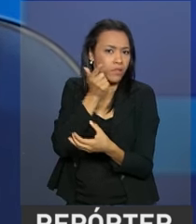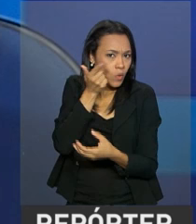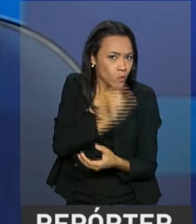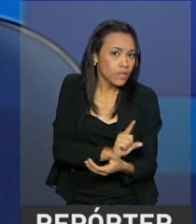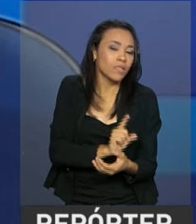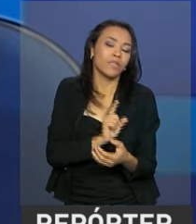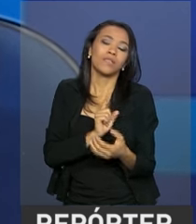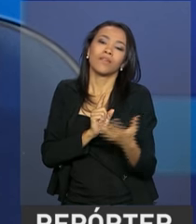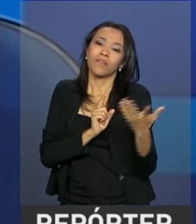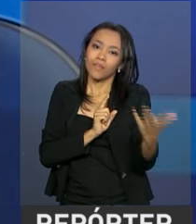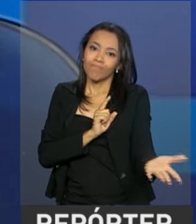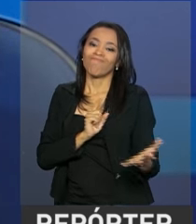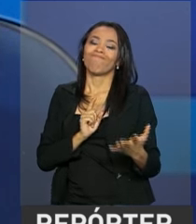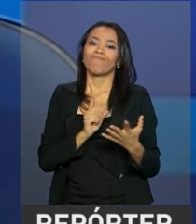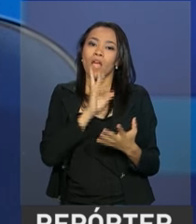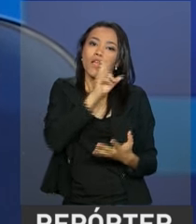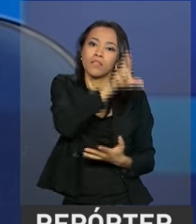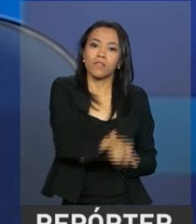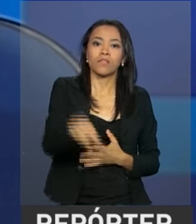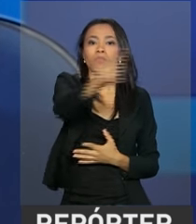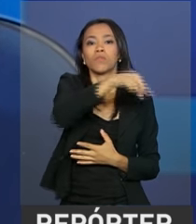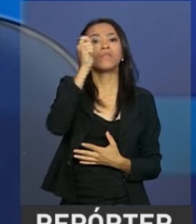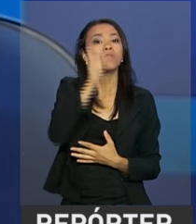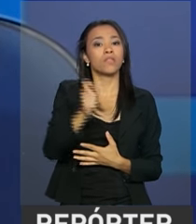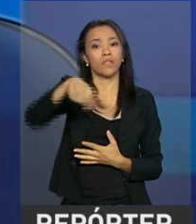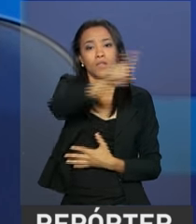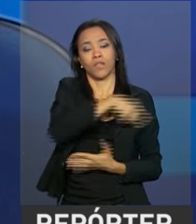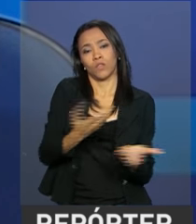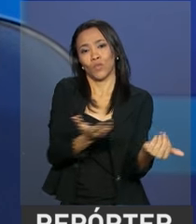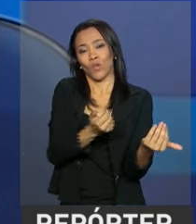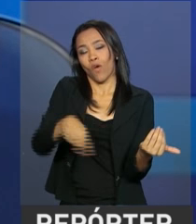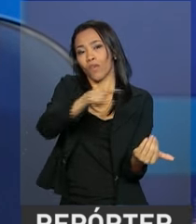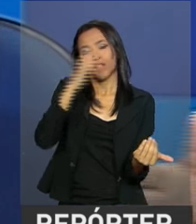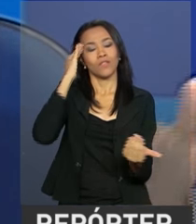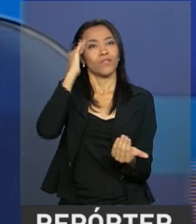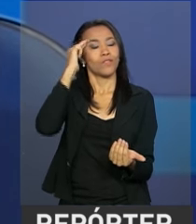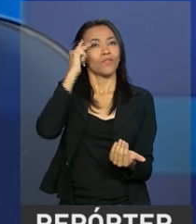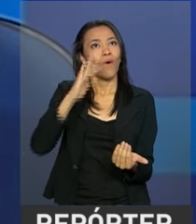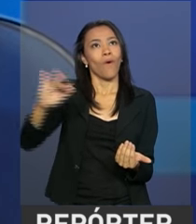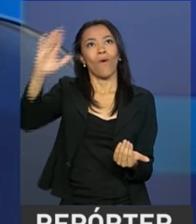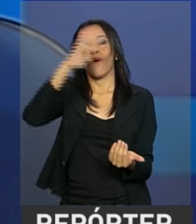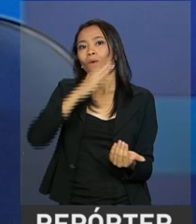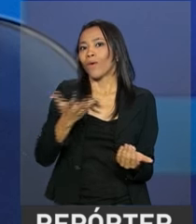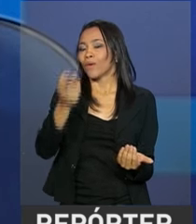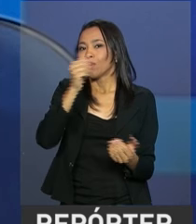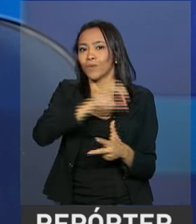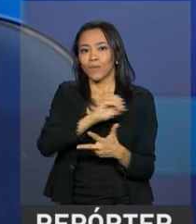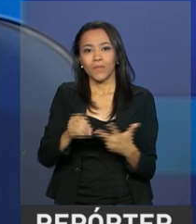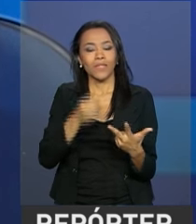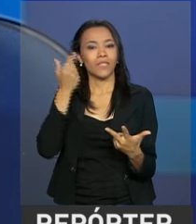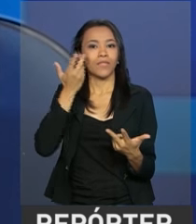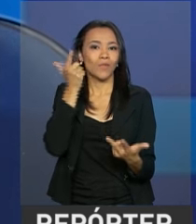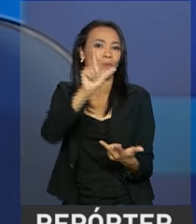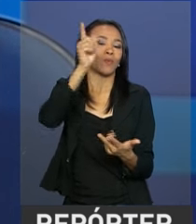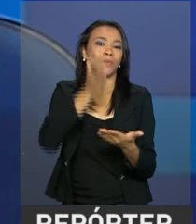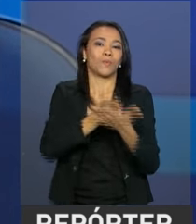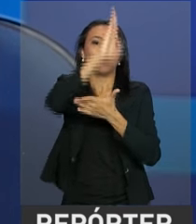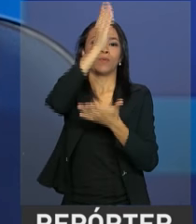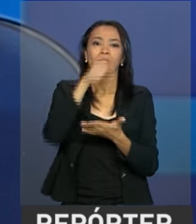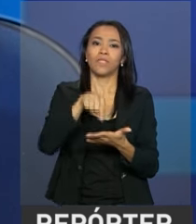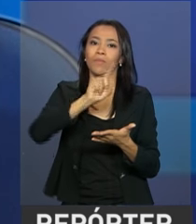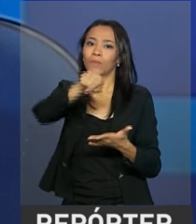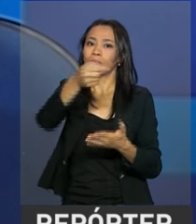dos jovens e daqueles que sonham com o enem com um caminho para acessar um